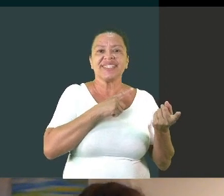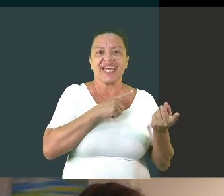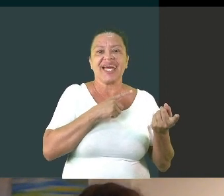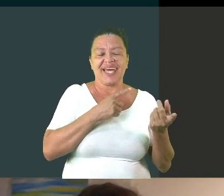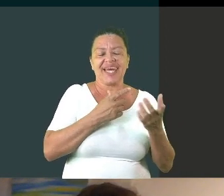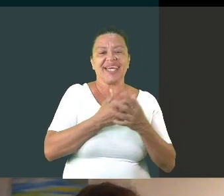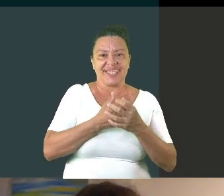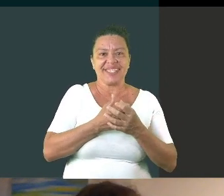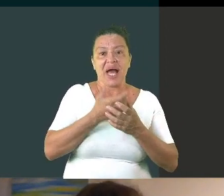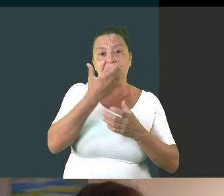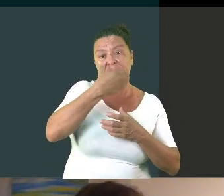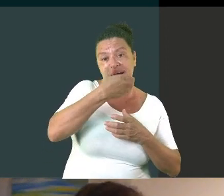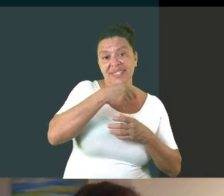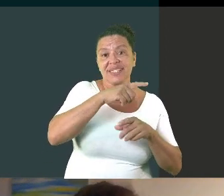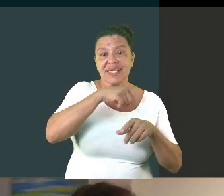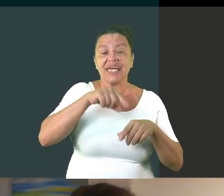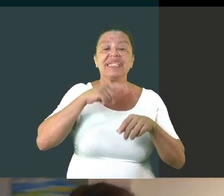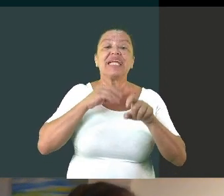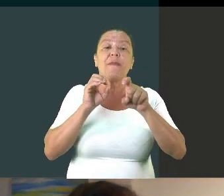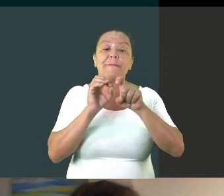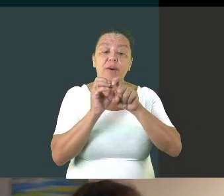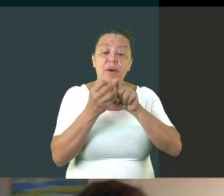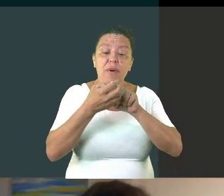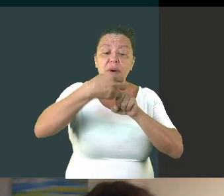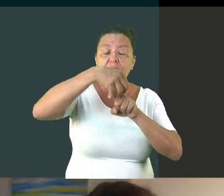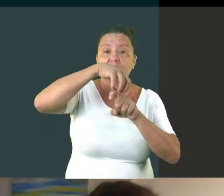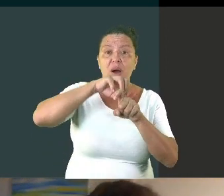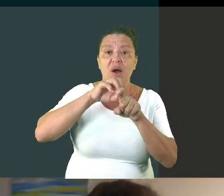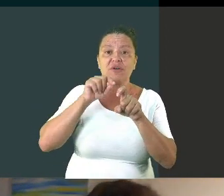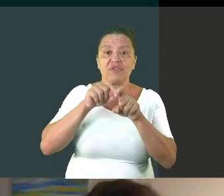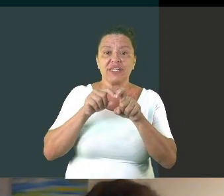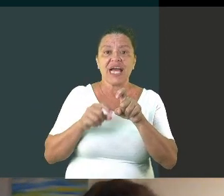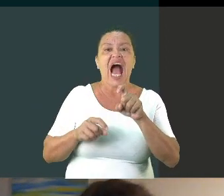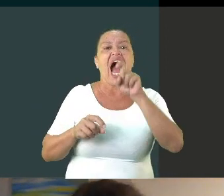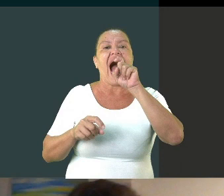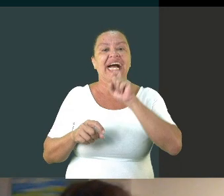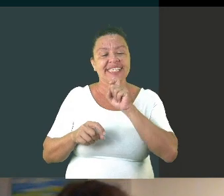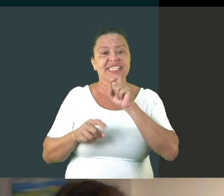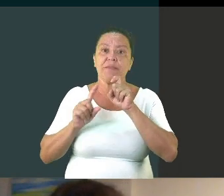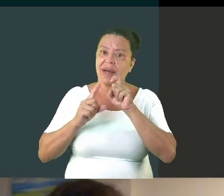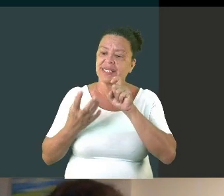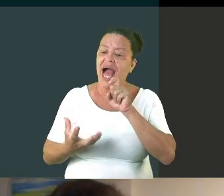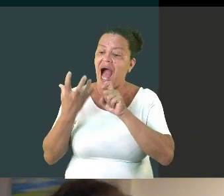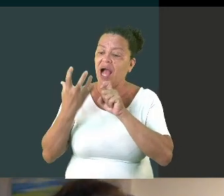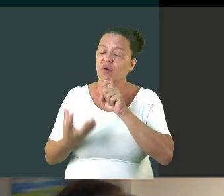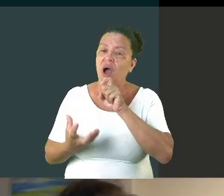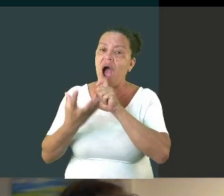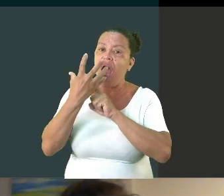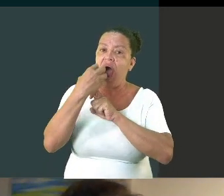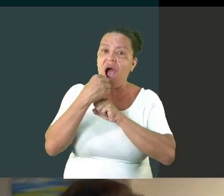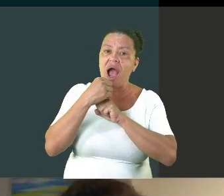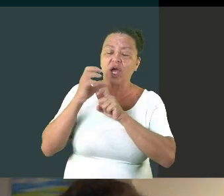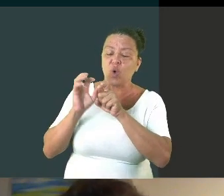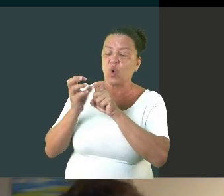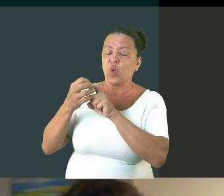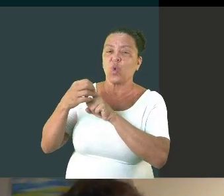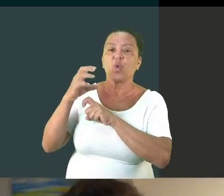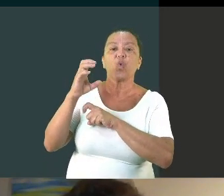imagem o brócoli, a mesma coisa, o brócoli cozido e o brócoli